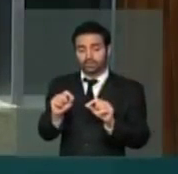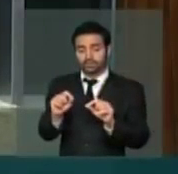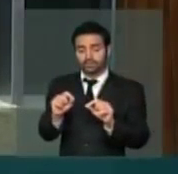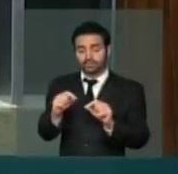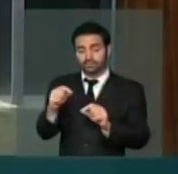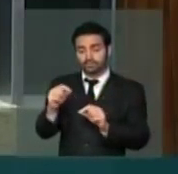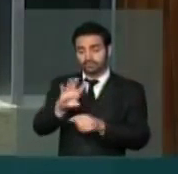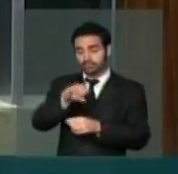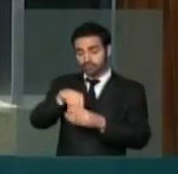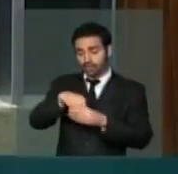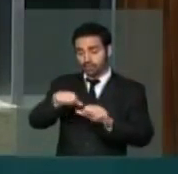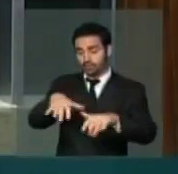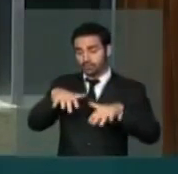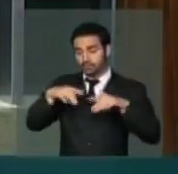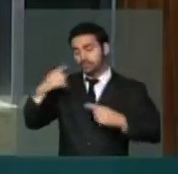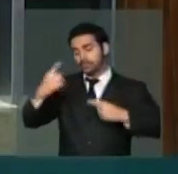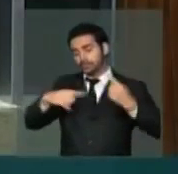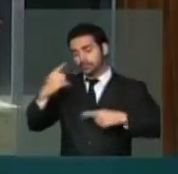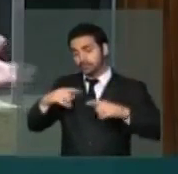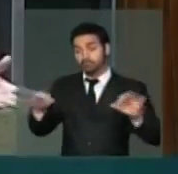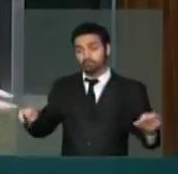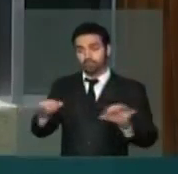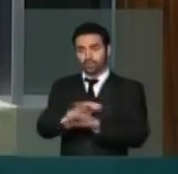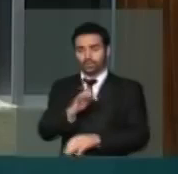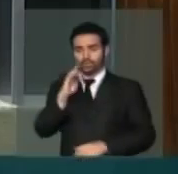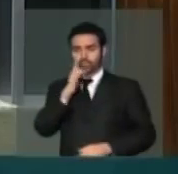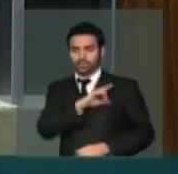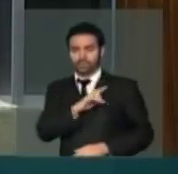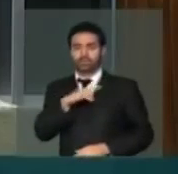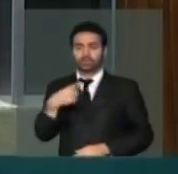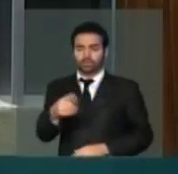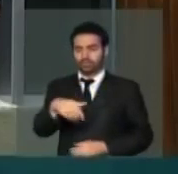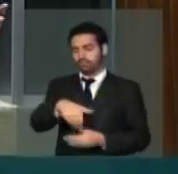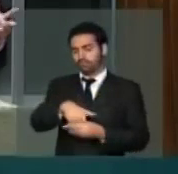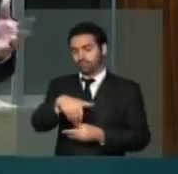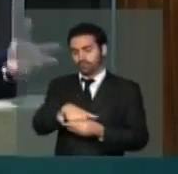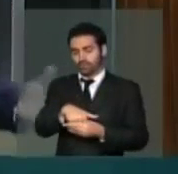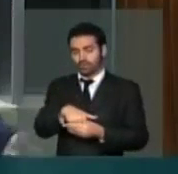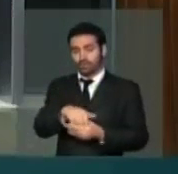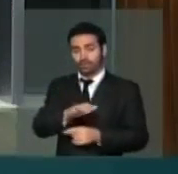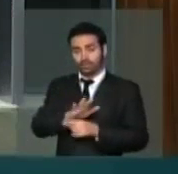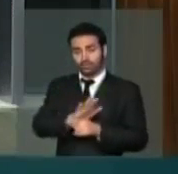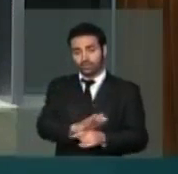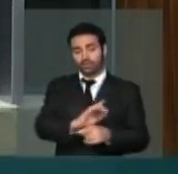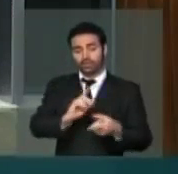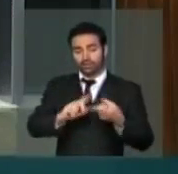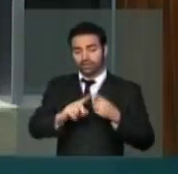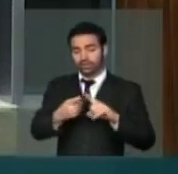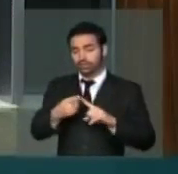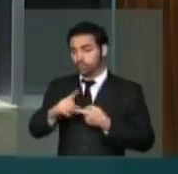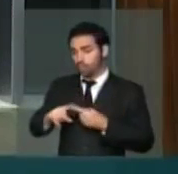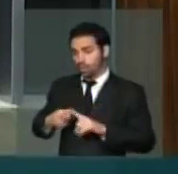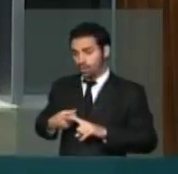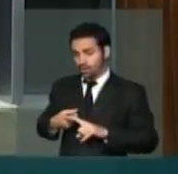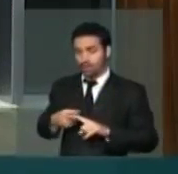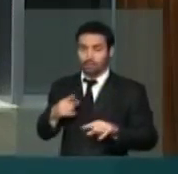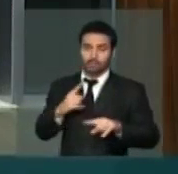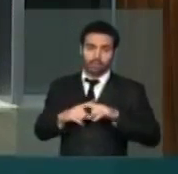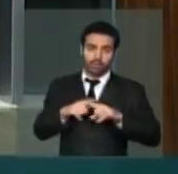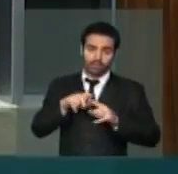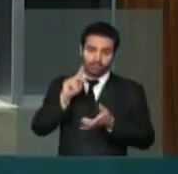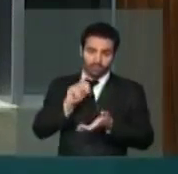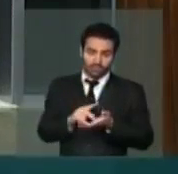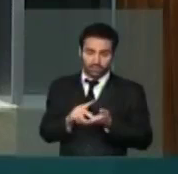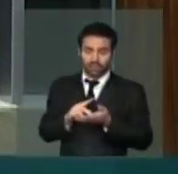plenário uma conclusão para que nós possamos votar, ajudar na articulação, porque realmente uma campanha